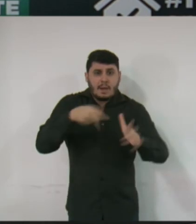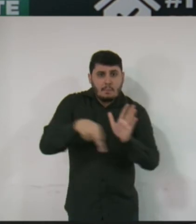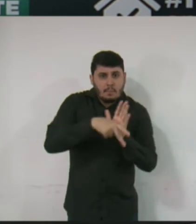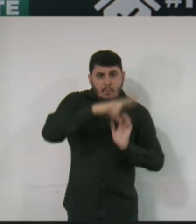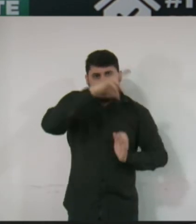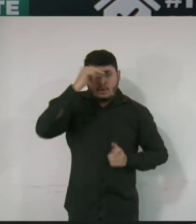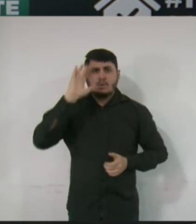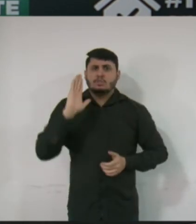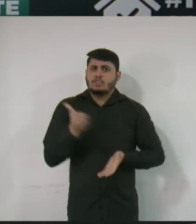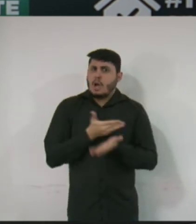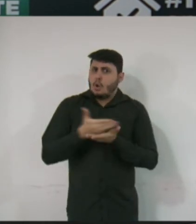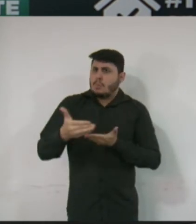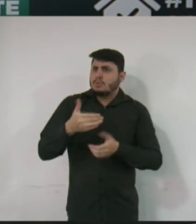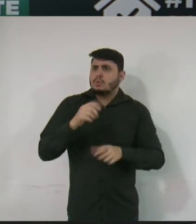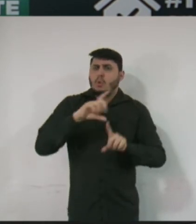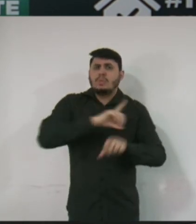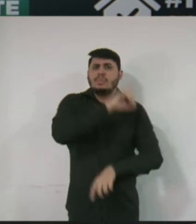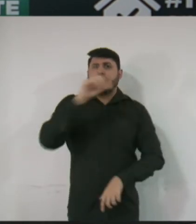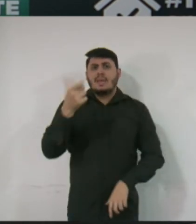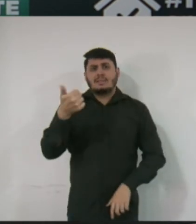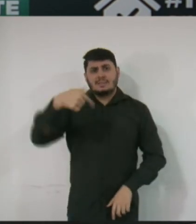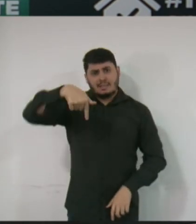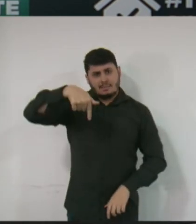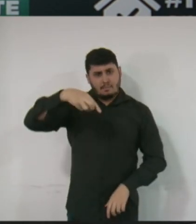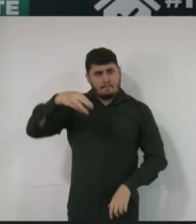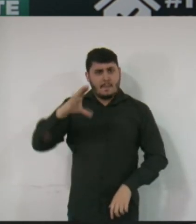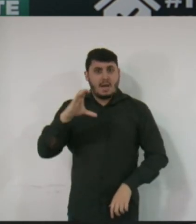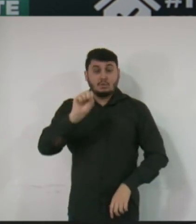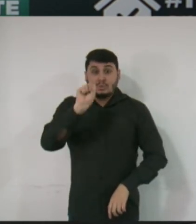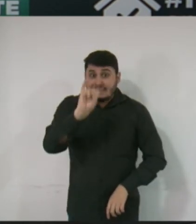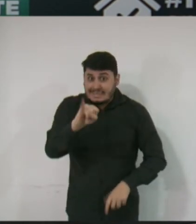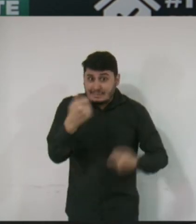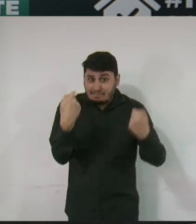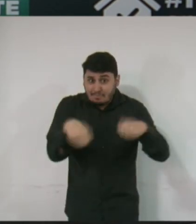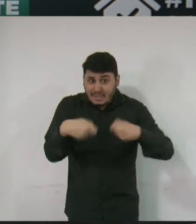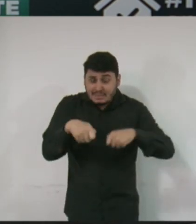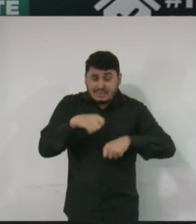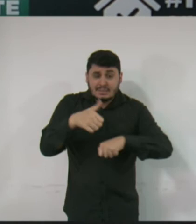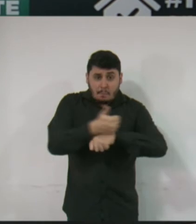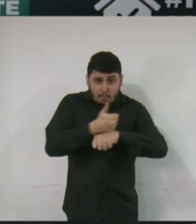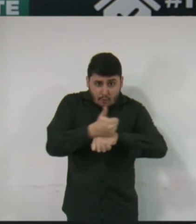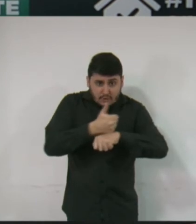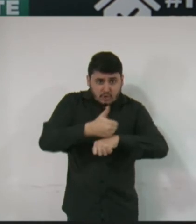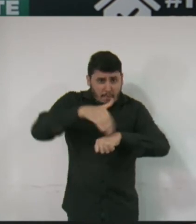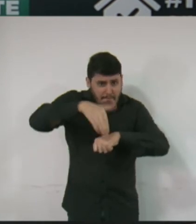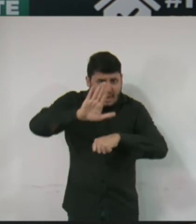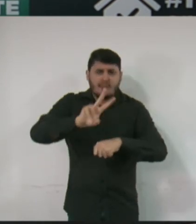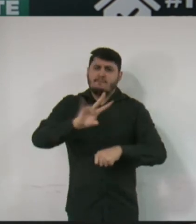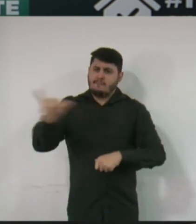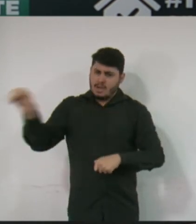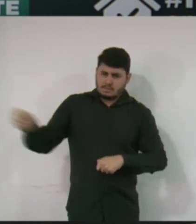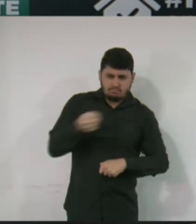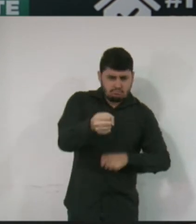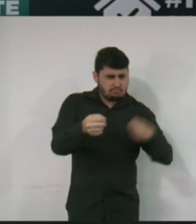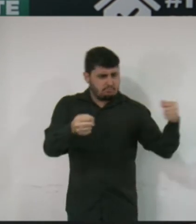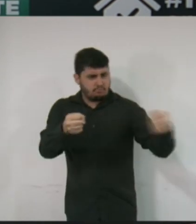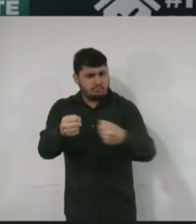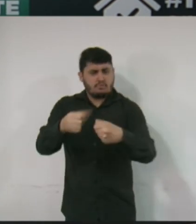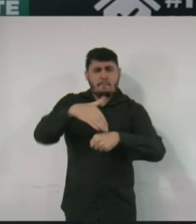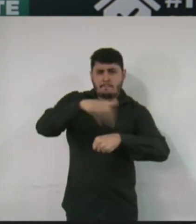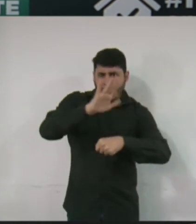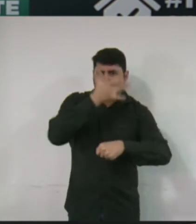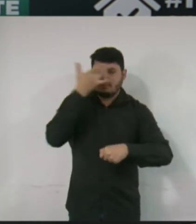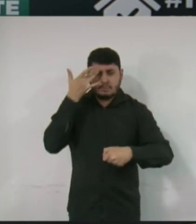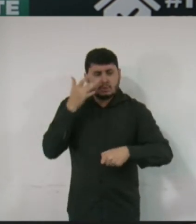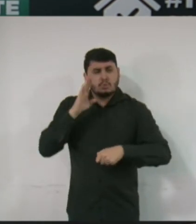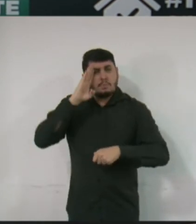março e a gente vai sim aumentar o efetivo que está colocado para poder fazer o posicionamento das barreiras sanitárias, das testagens e de